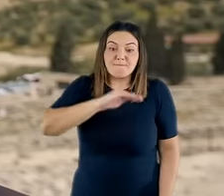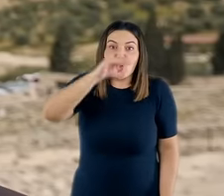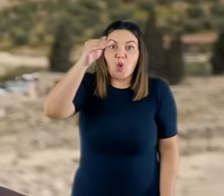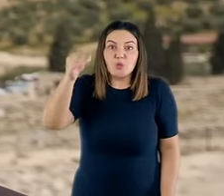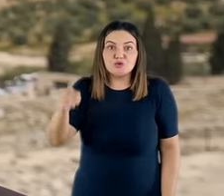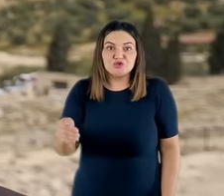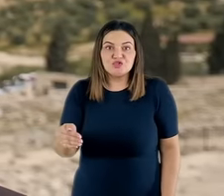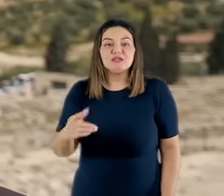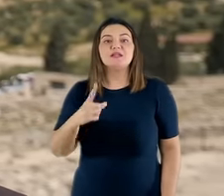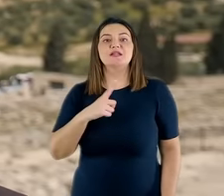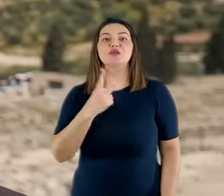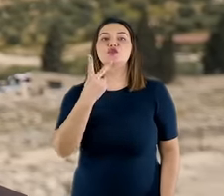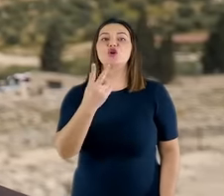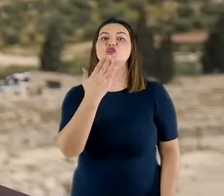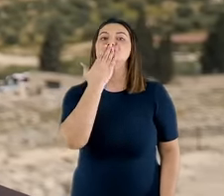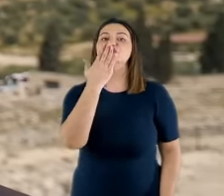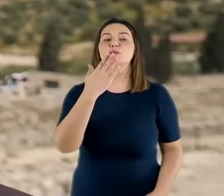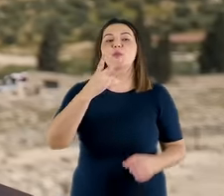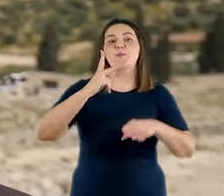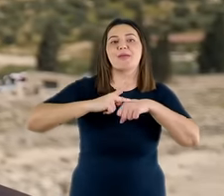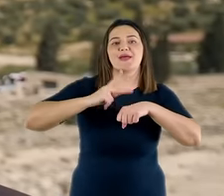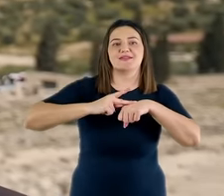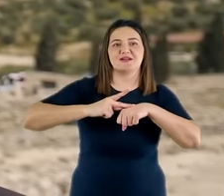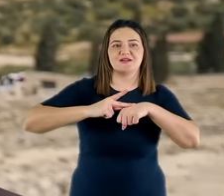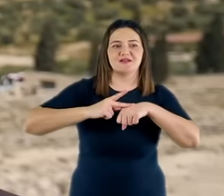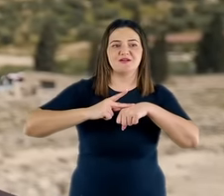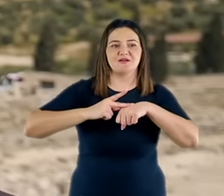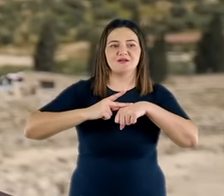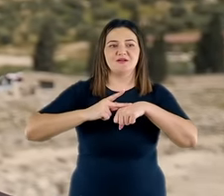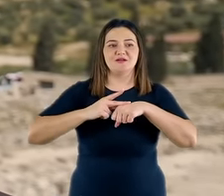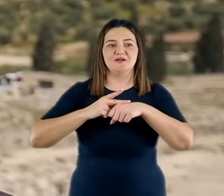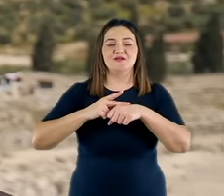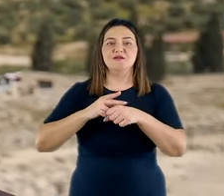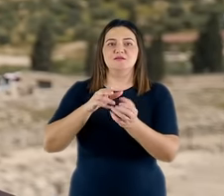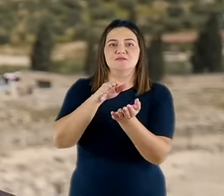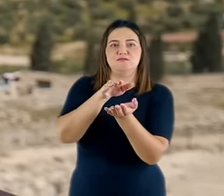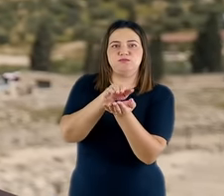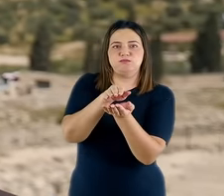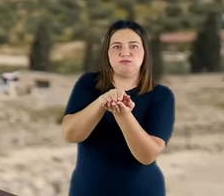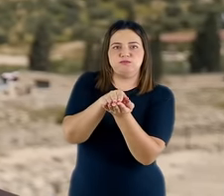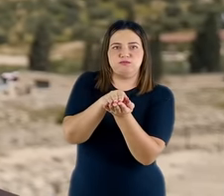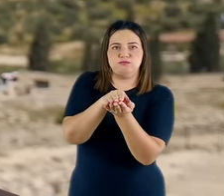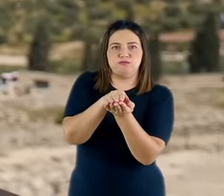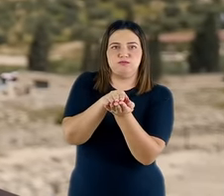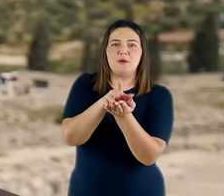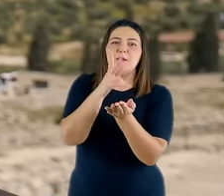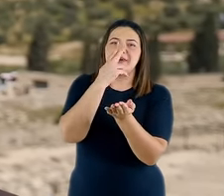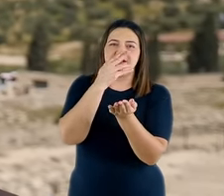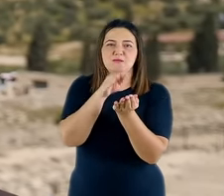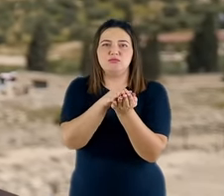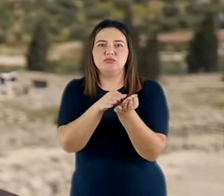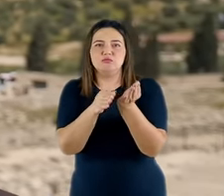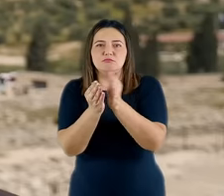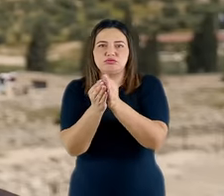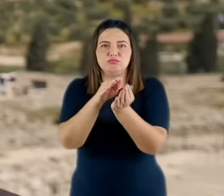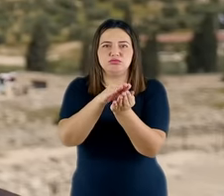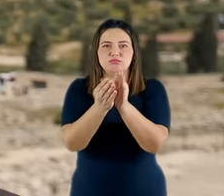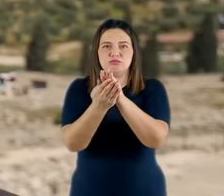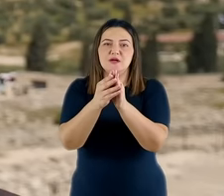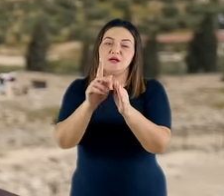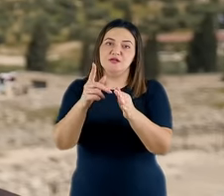monte, curiosamente, é feito de dois tipos de rochas que estão colocadas uma em conjunto com a outra, como se fosse um